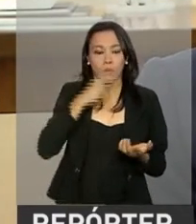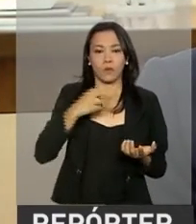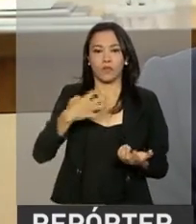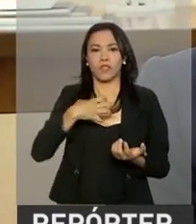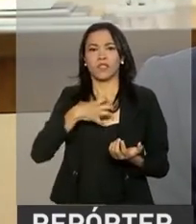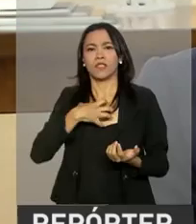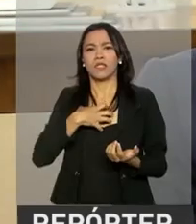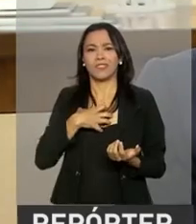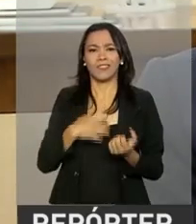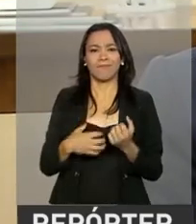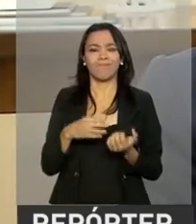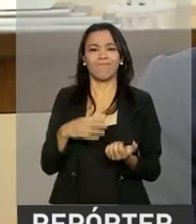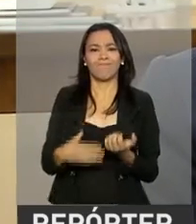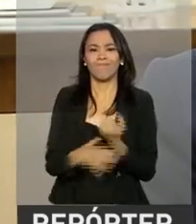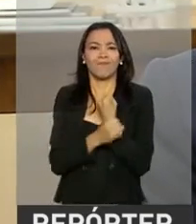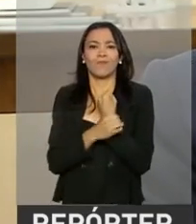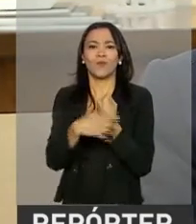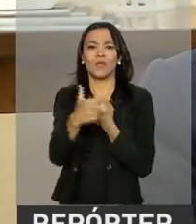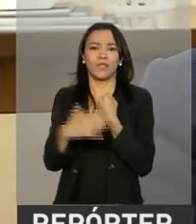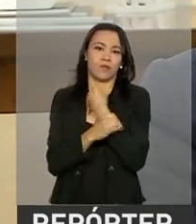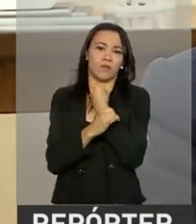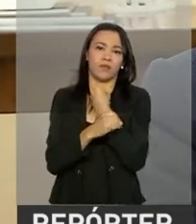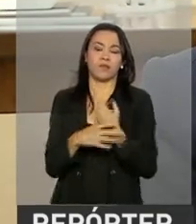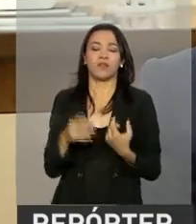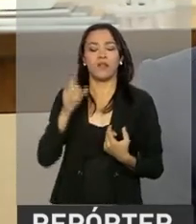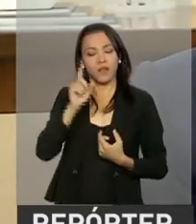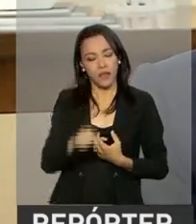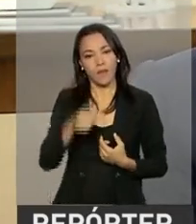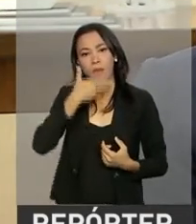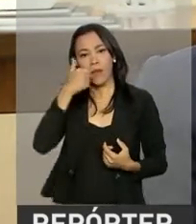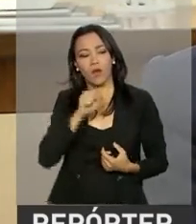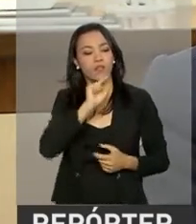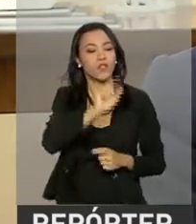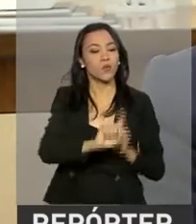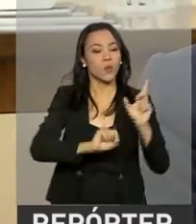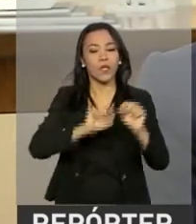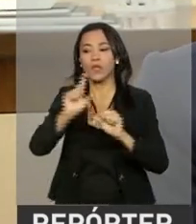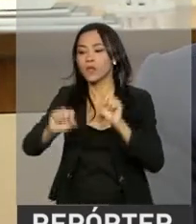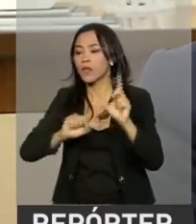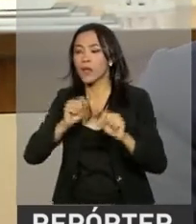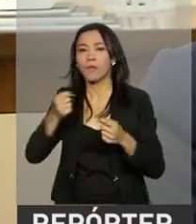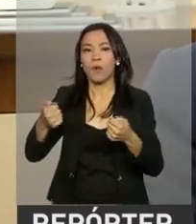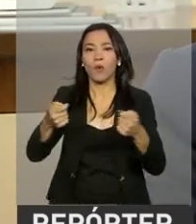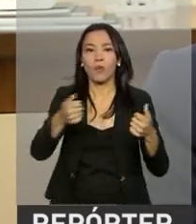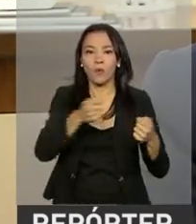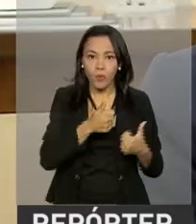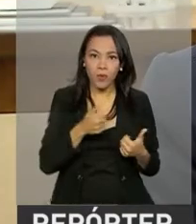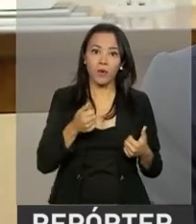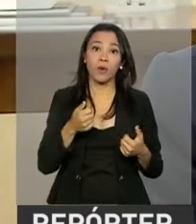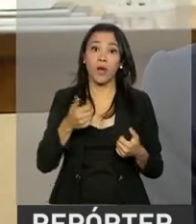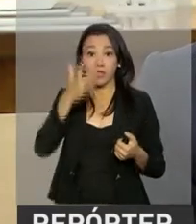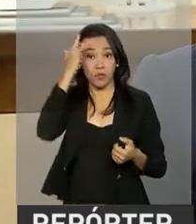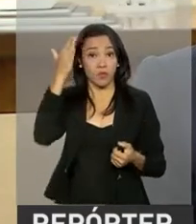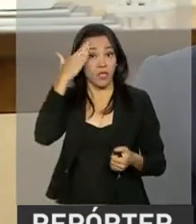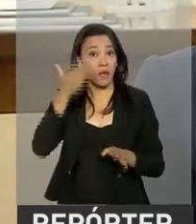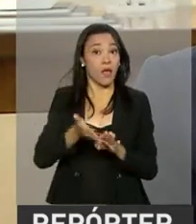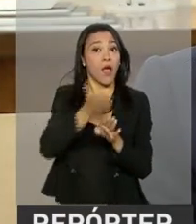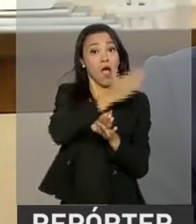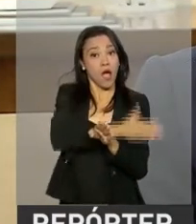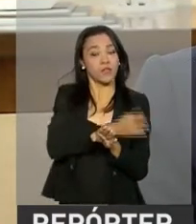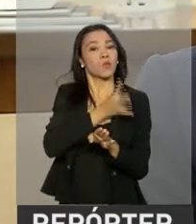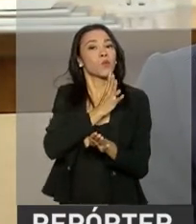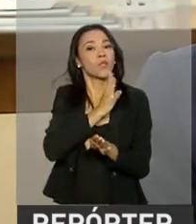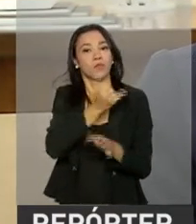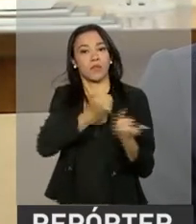insegurança e ela é uma maneira de você selecionar poucos aqueles que têm acesso antecipado as